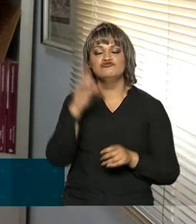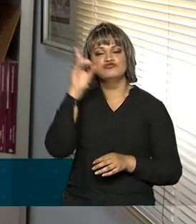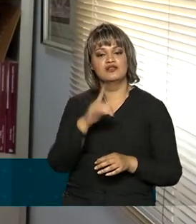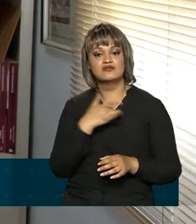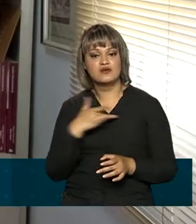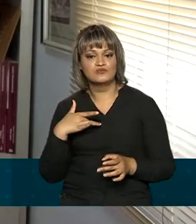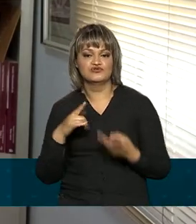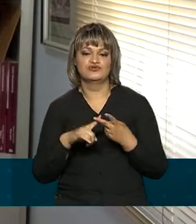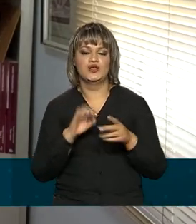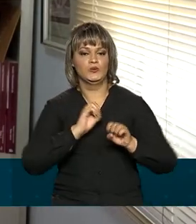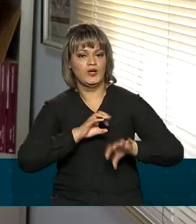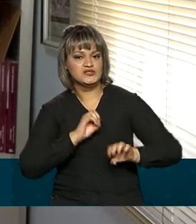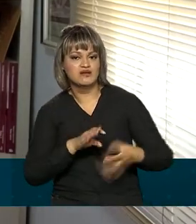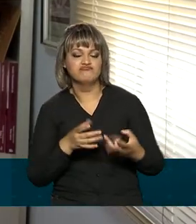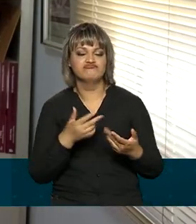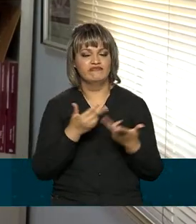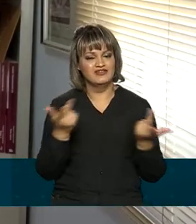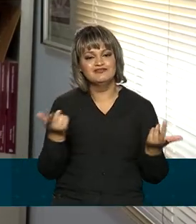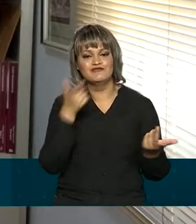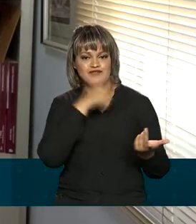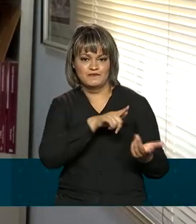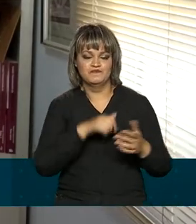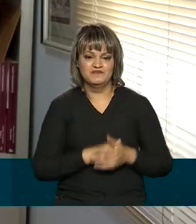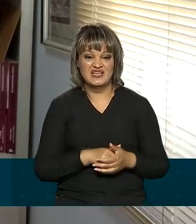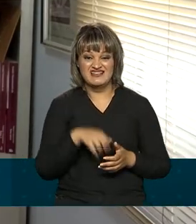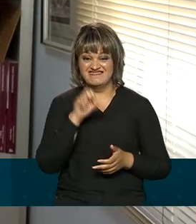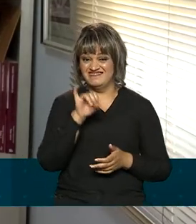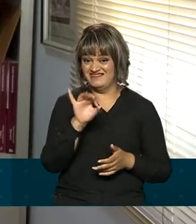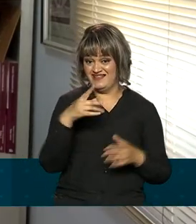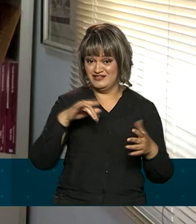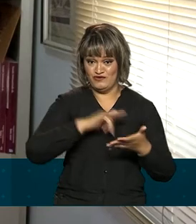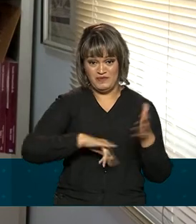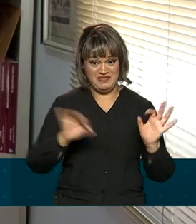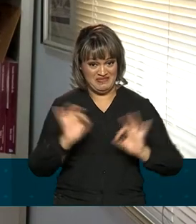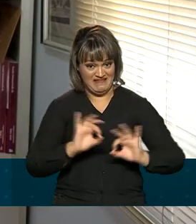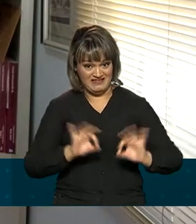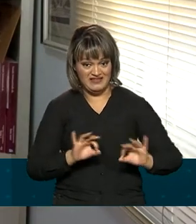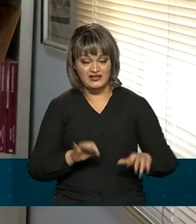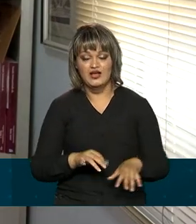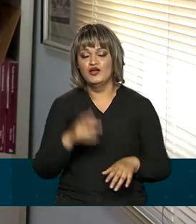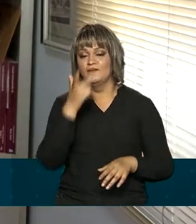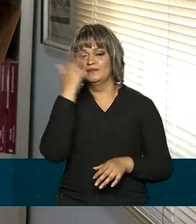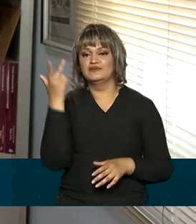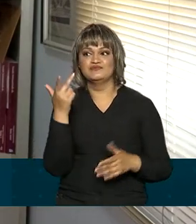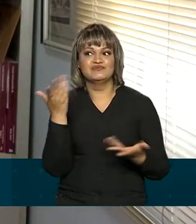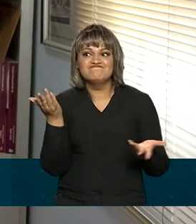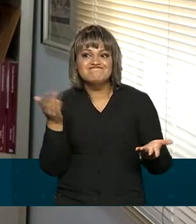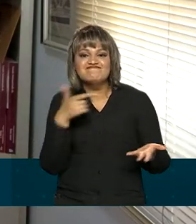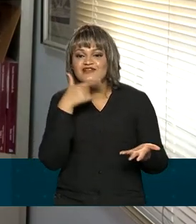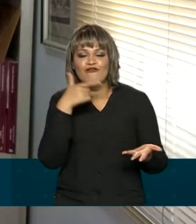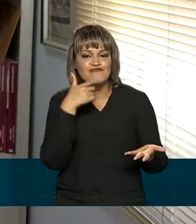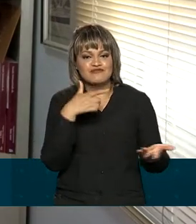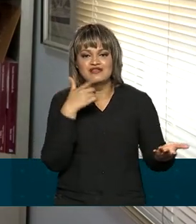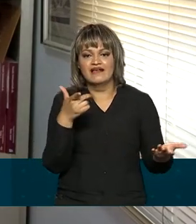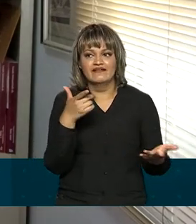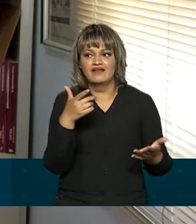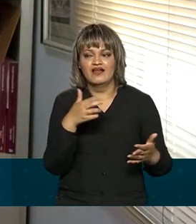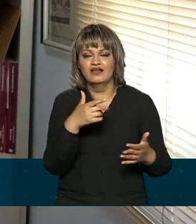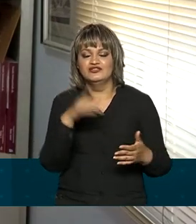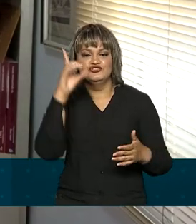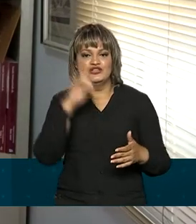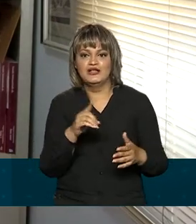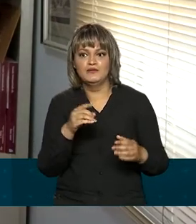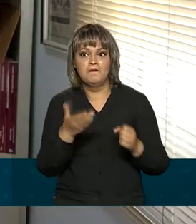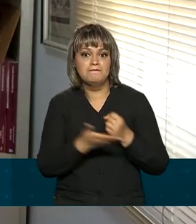saúde e à educação, por exemplo. Sem esse documento, a pessoa fica impedida de exercer